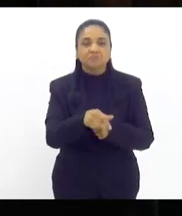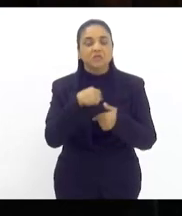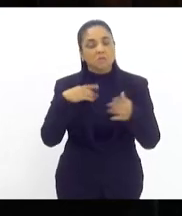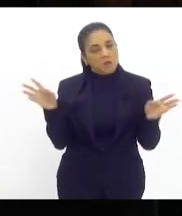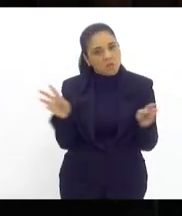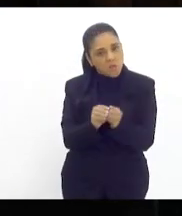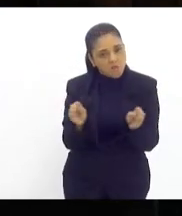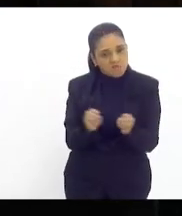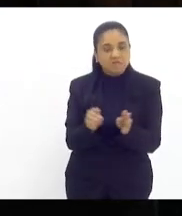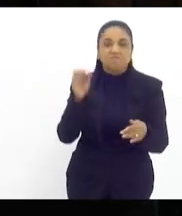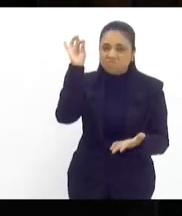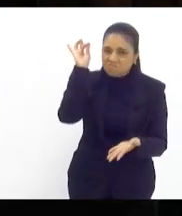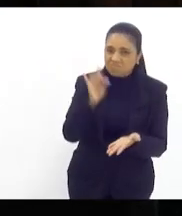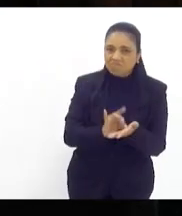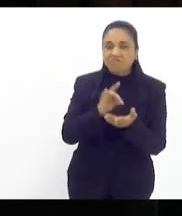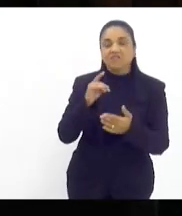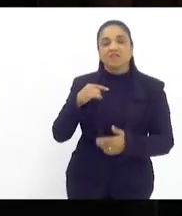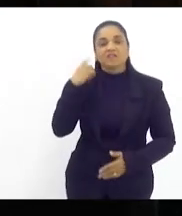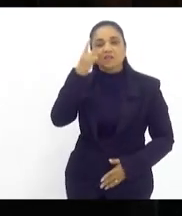verdade presidente